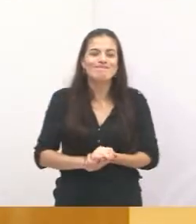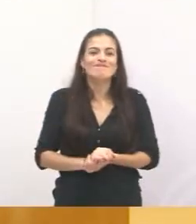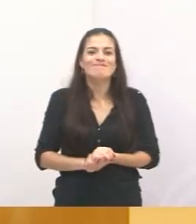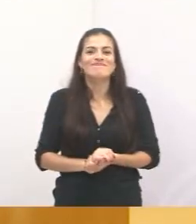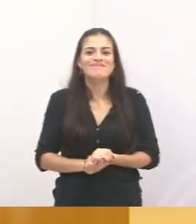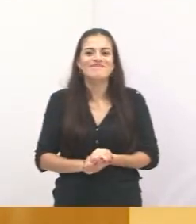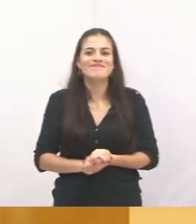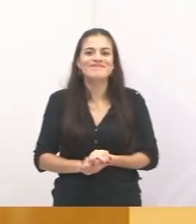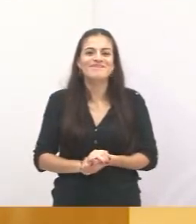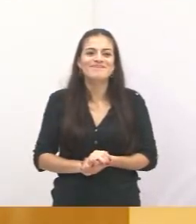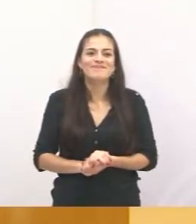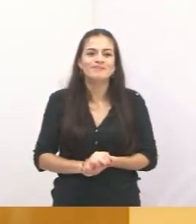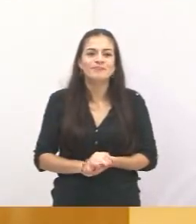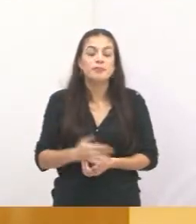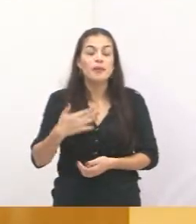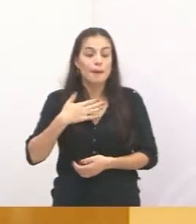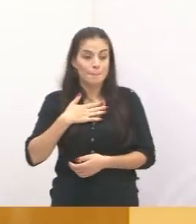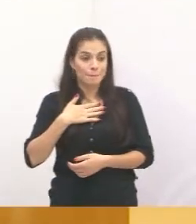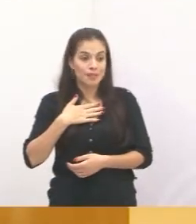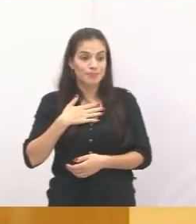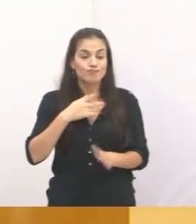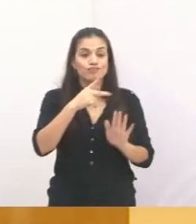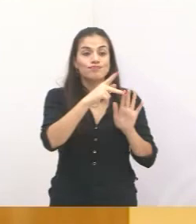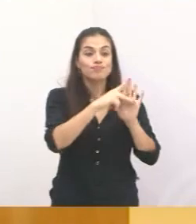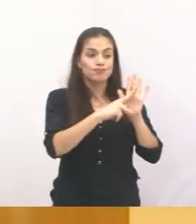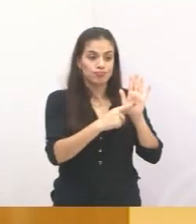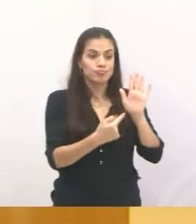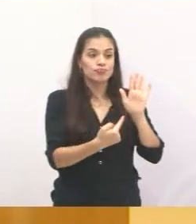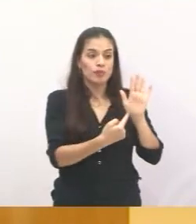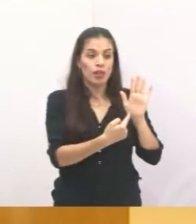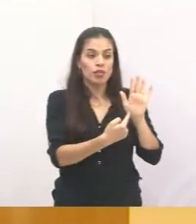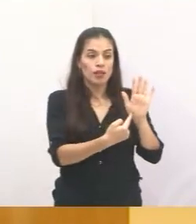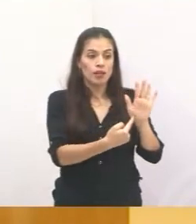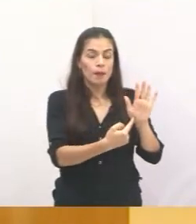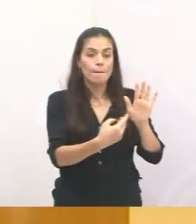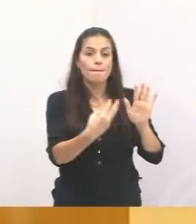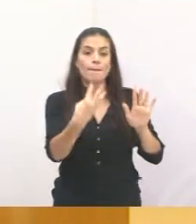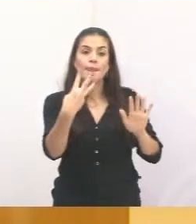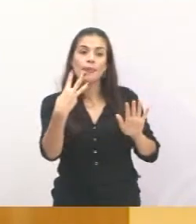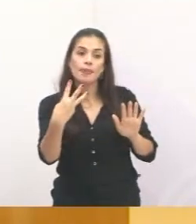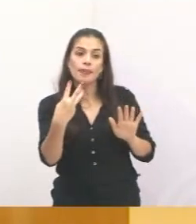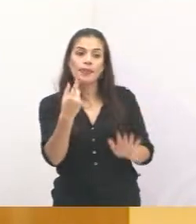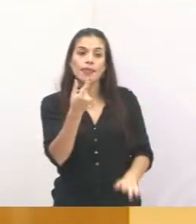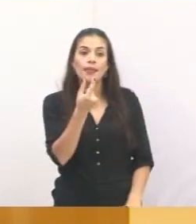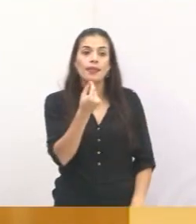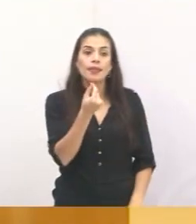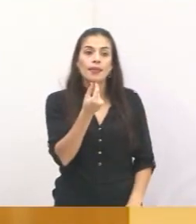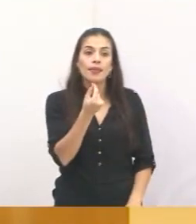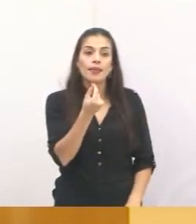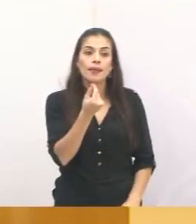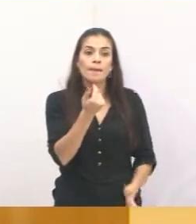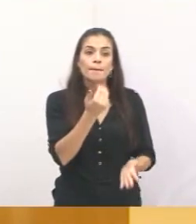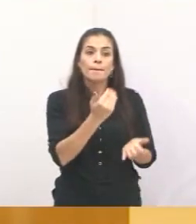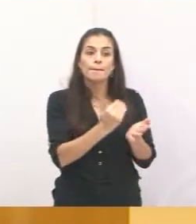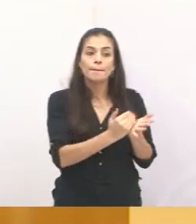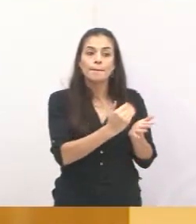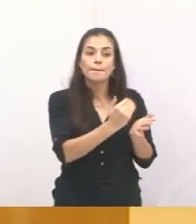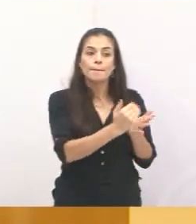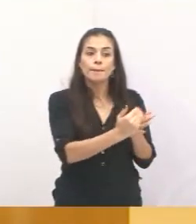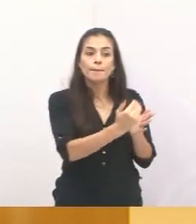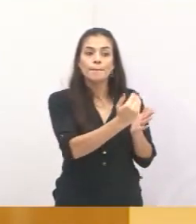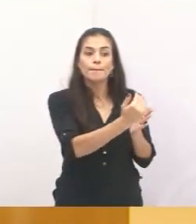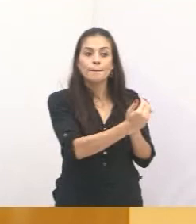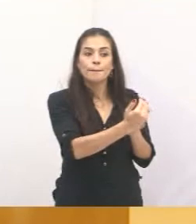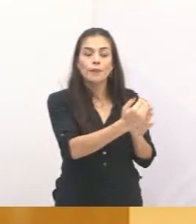para mim esse projeto aqui é um projeto de 3 finanças de 3 passos, no meu ver. Se eu